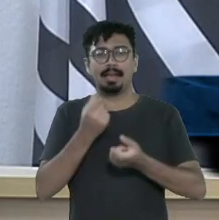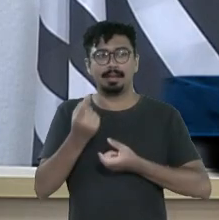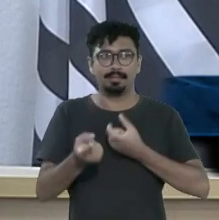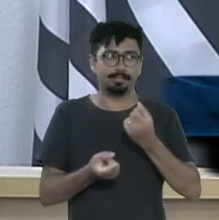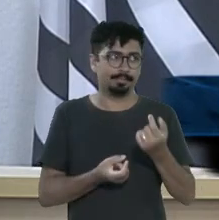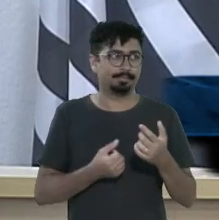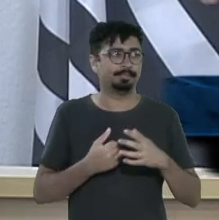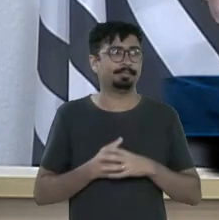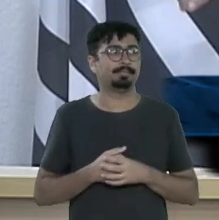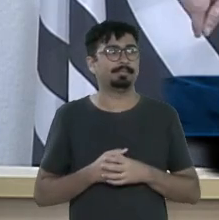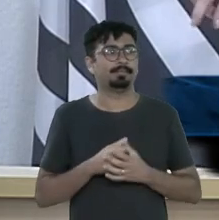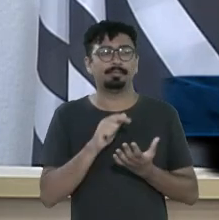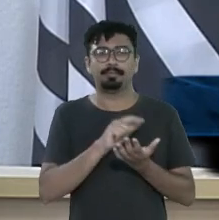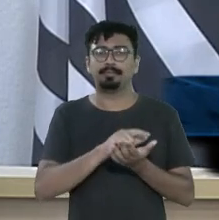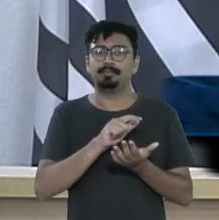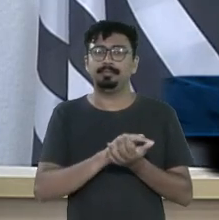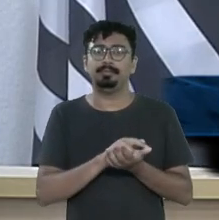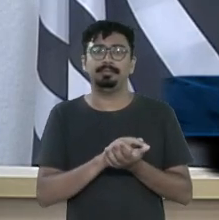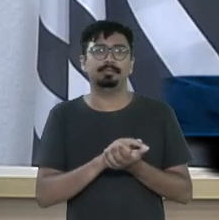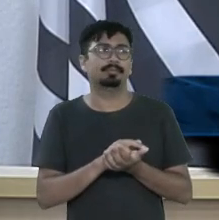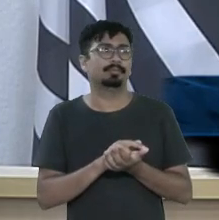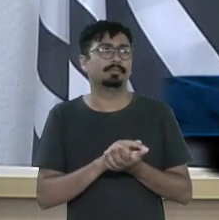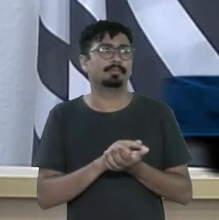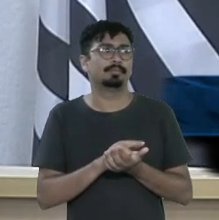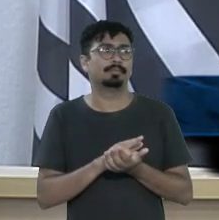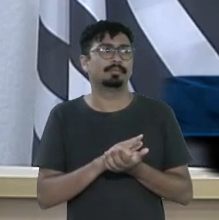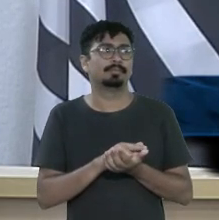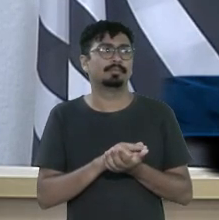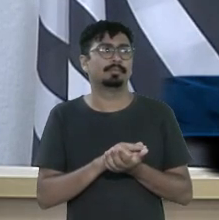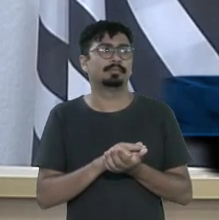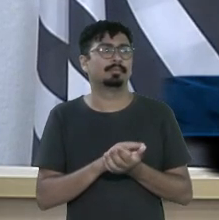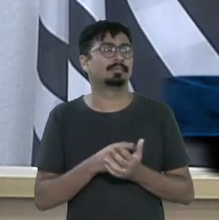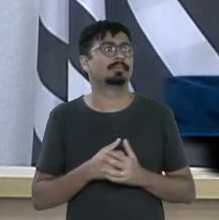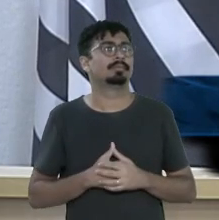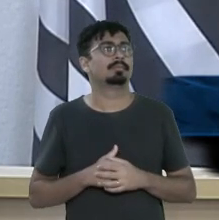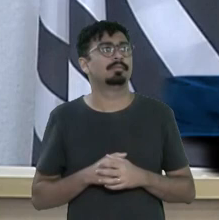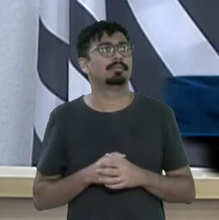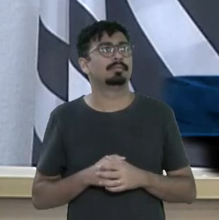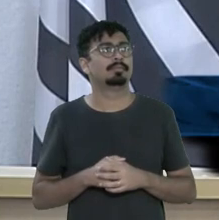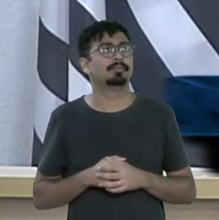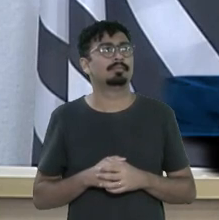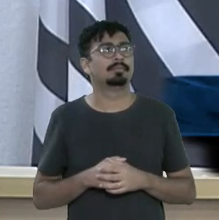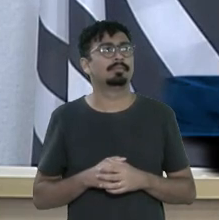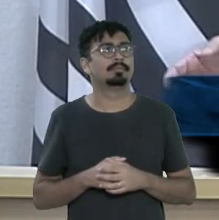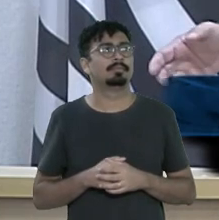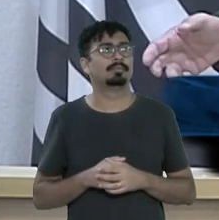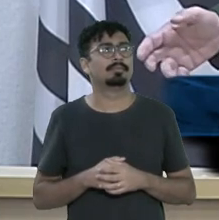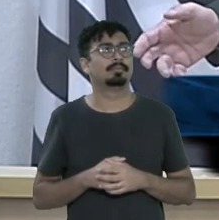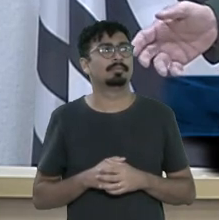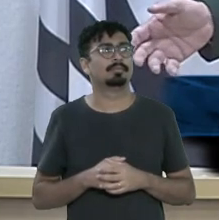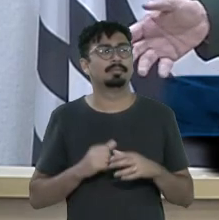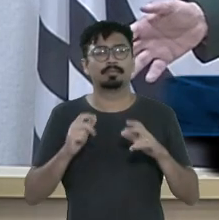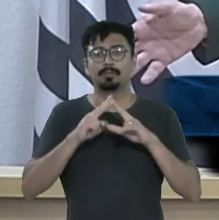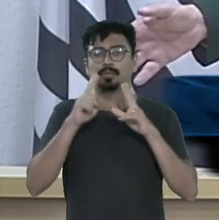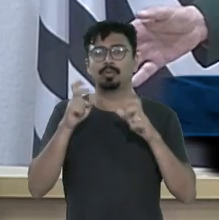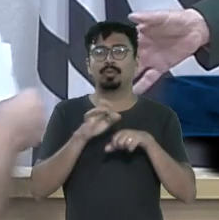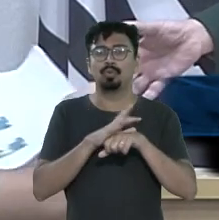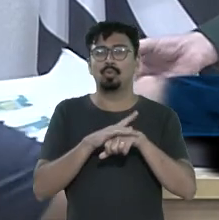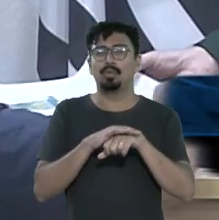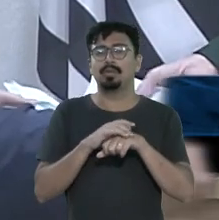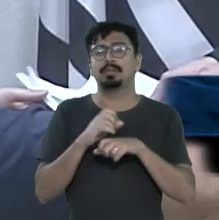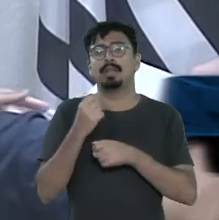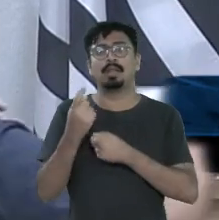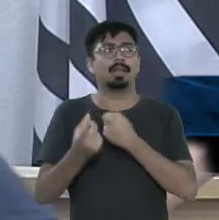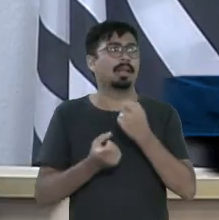O vereador João Henrique Dentinho falou sobre a caderneta dos raros, que acaba de ser implementada no município. Ainda em cima das doenças raras,